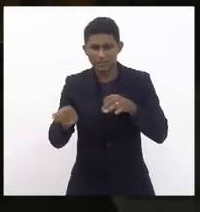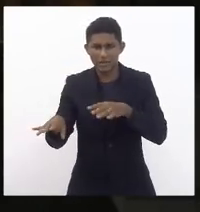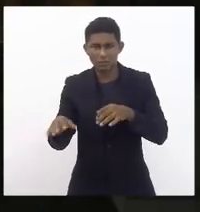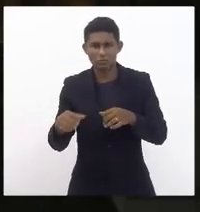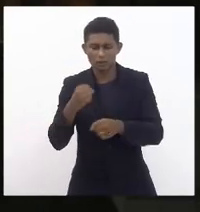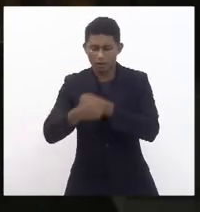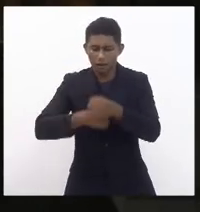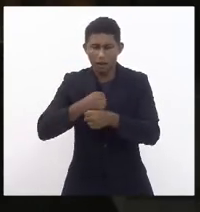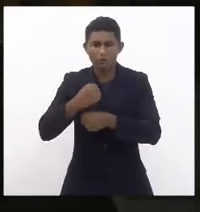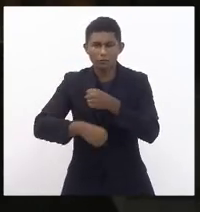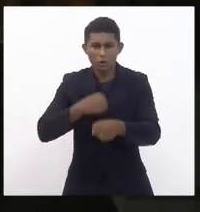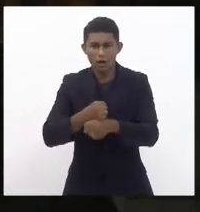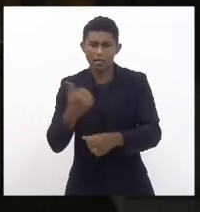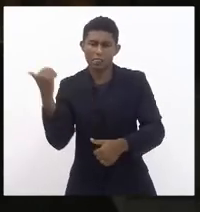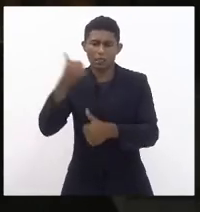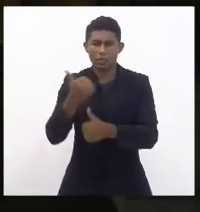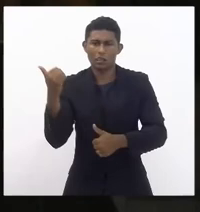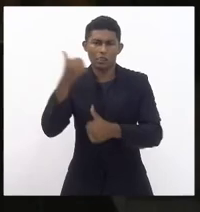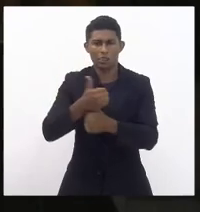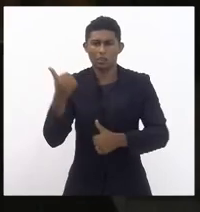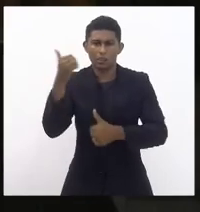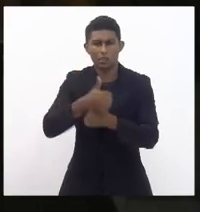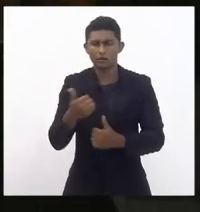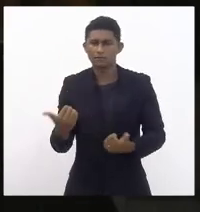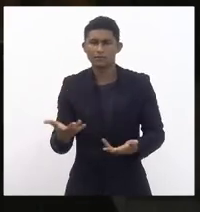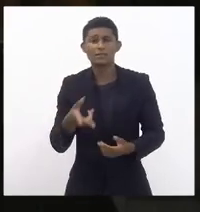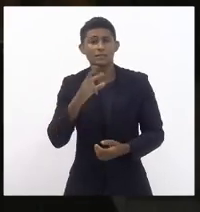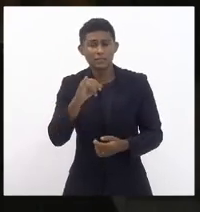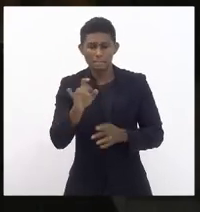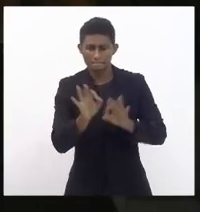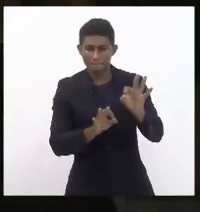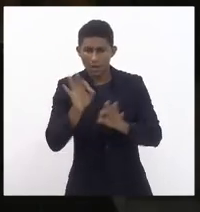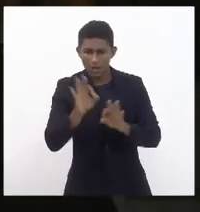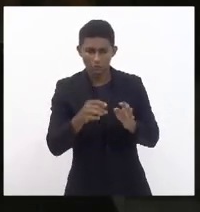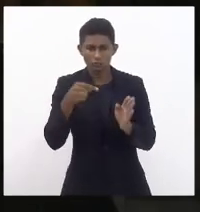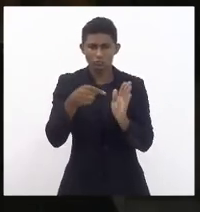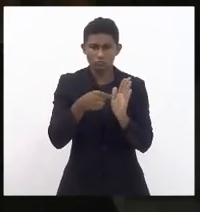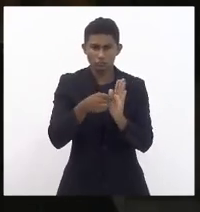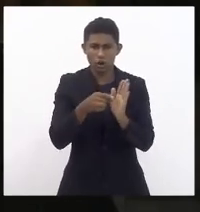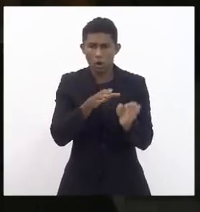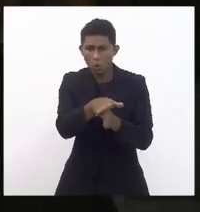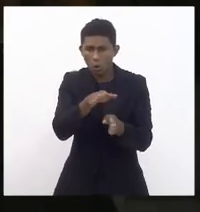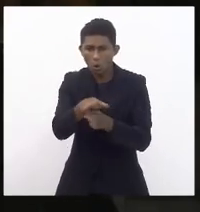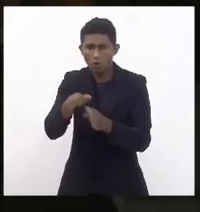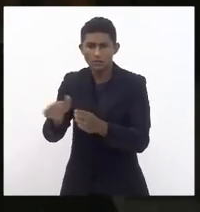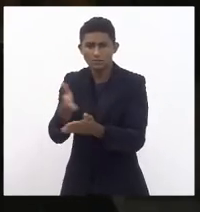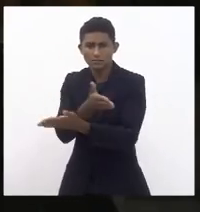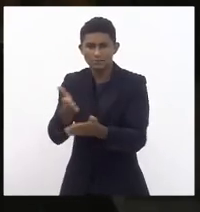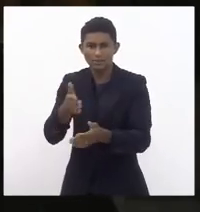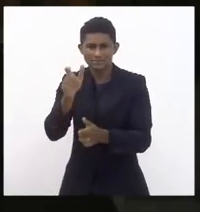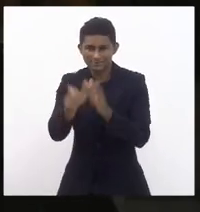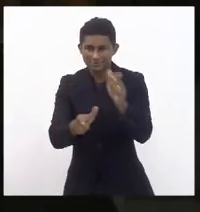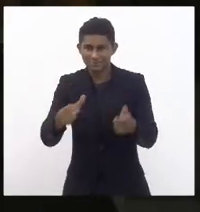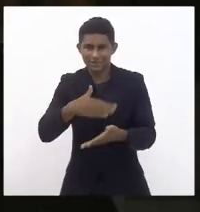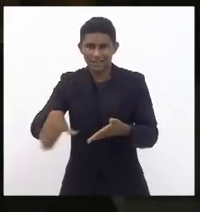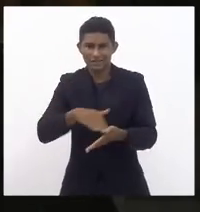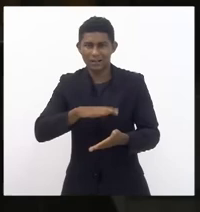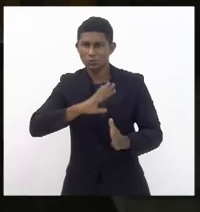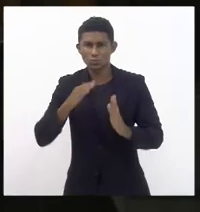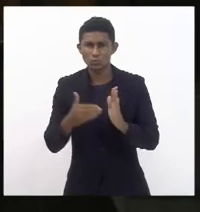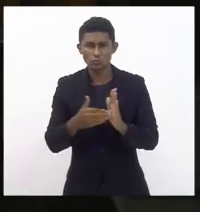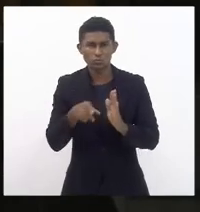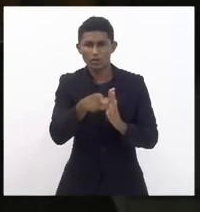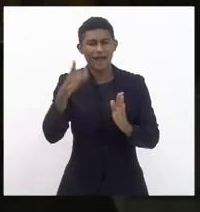você tem um plano que orientasse ação de todos os secretários essa lei eles vão achando importante cumprido agora ali da